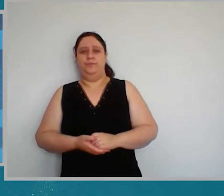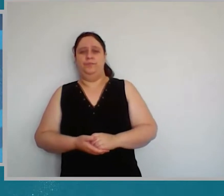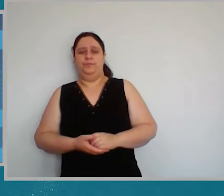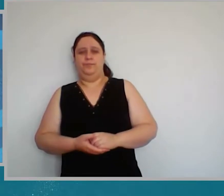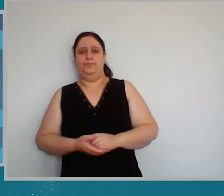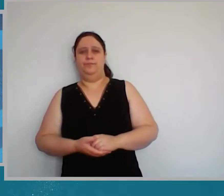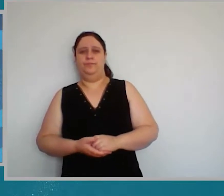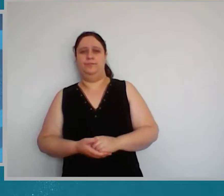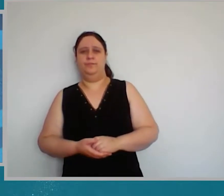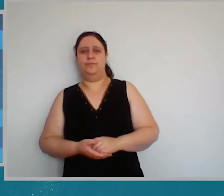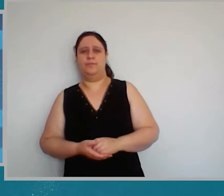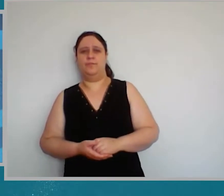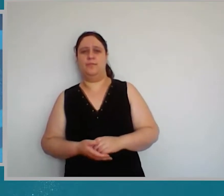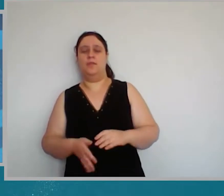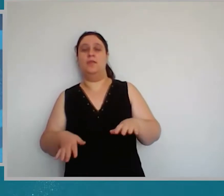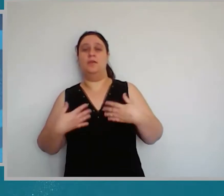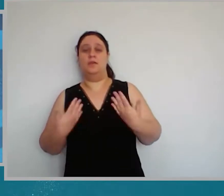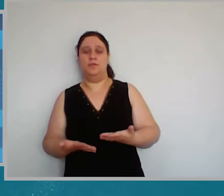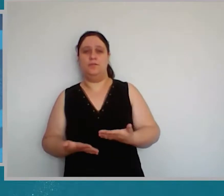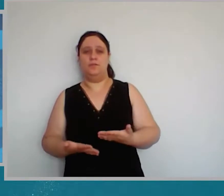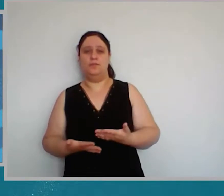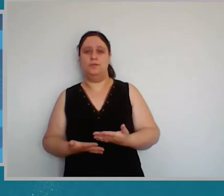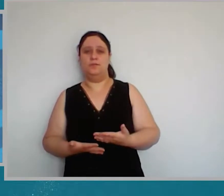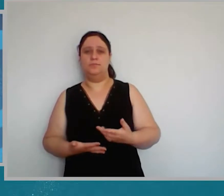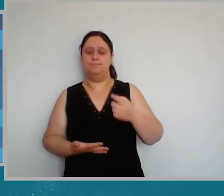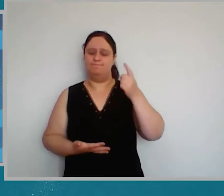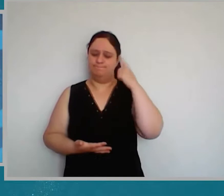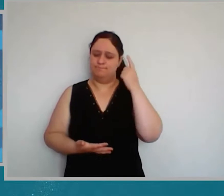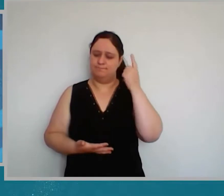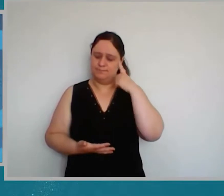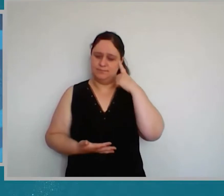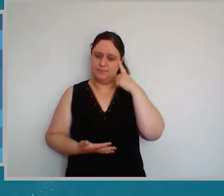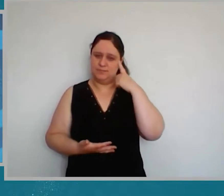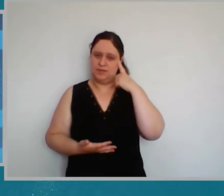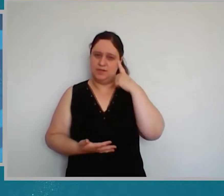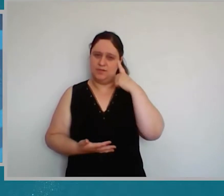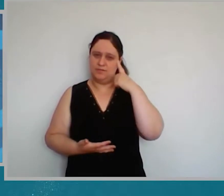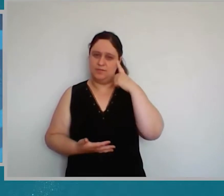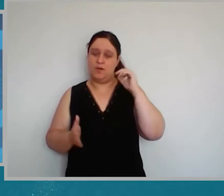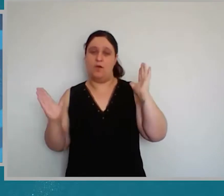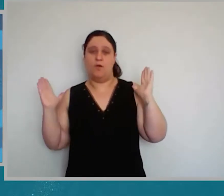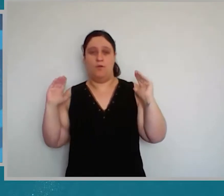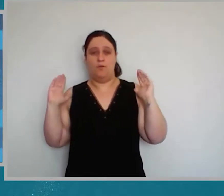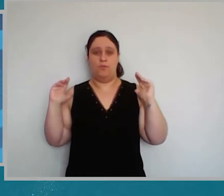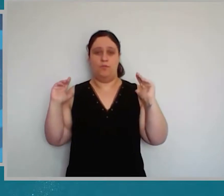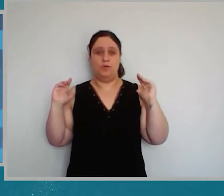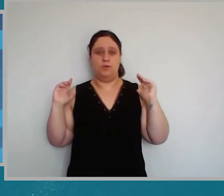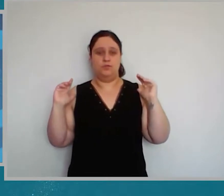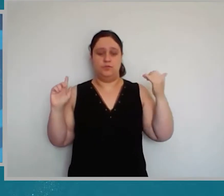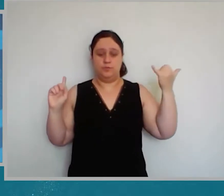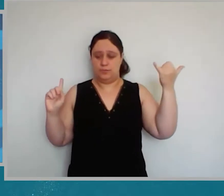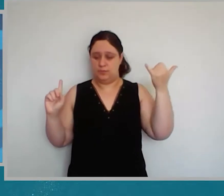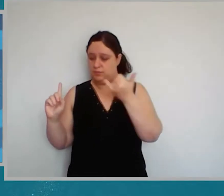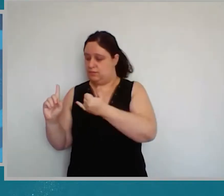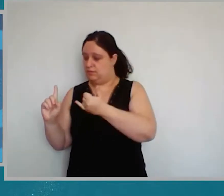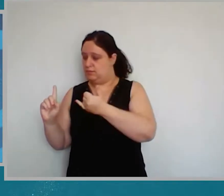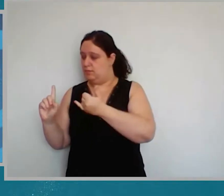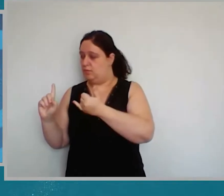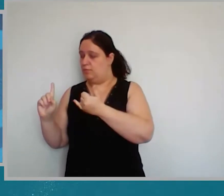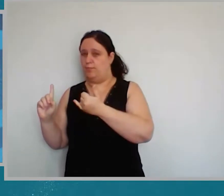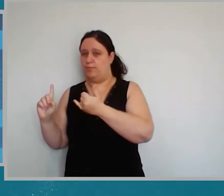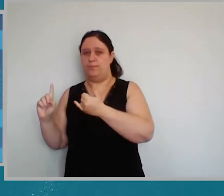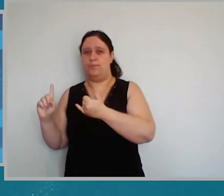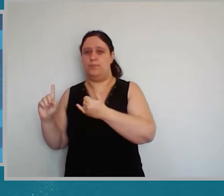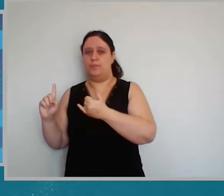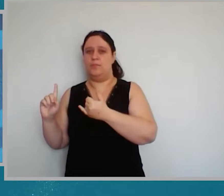ponderava nestas coisas, eis que lhe apareceu em sonho o anjo do Senhor, dizendo: José, filho de Davi, não temas